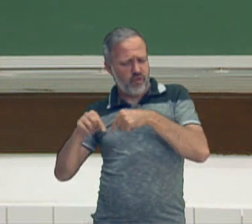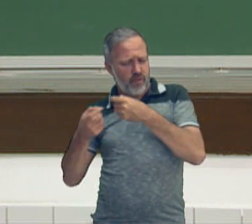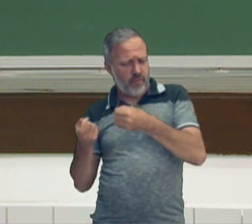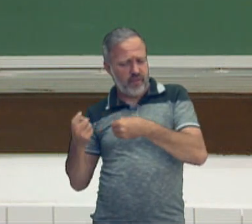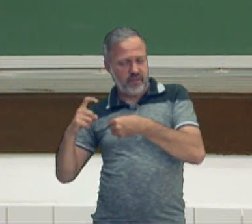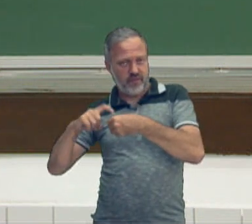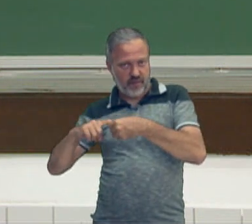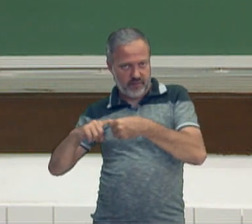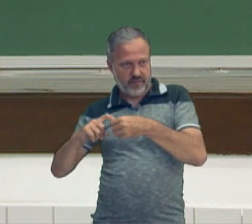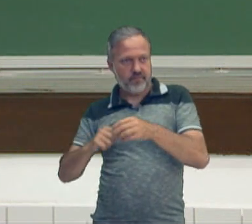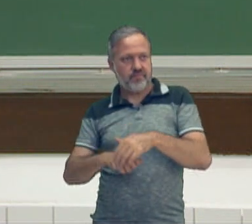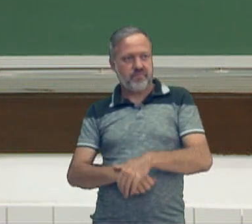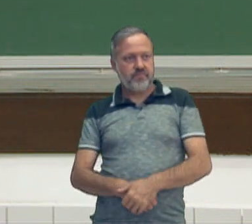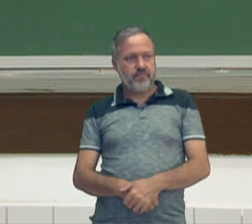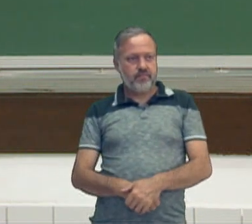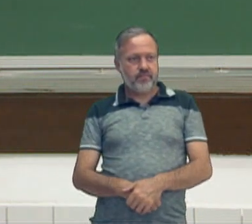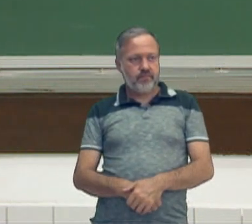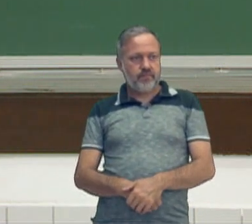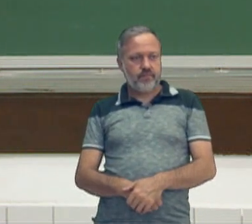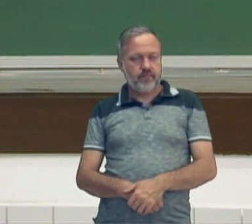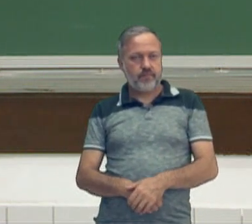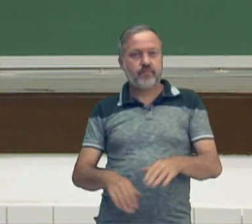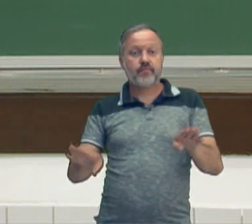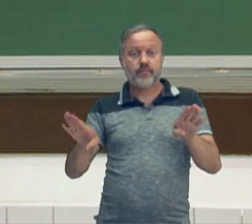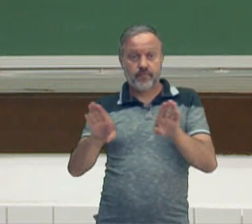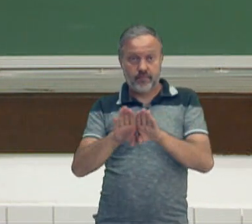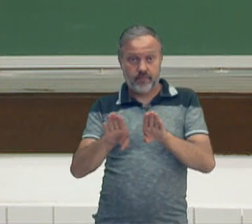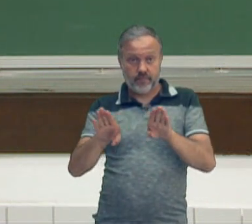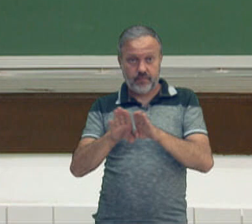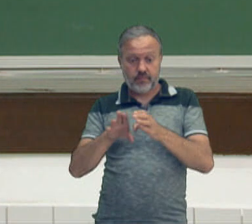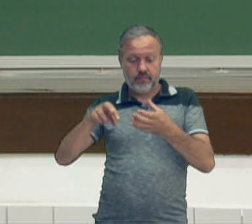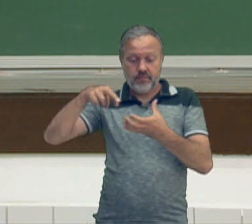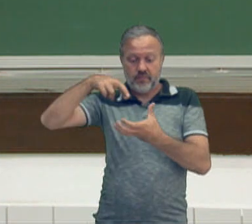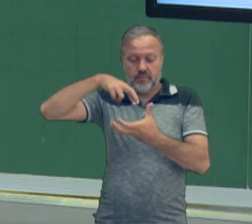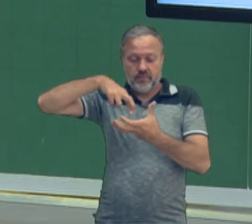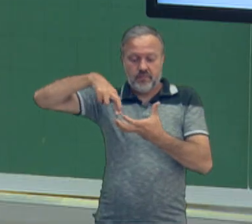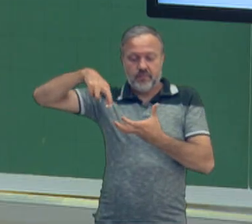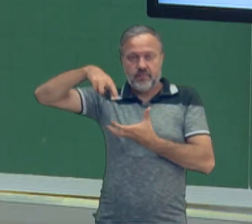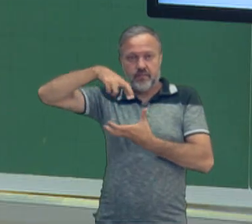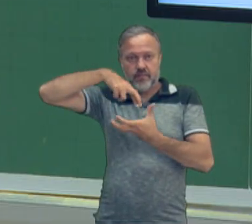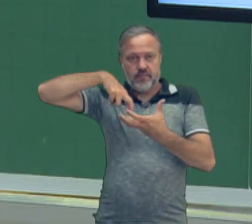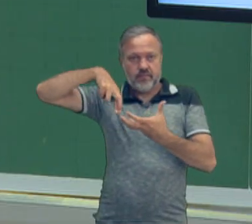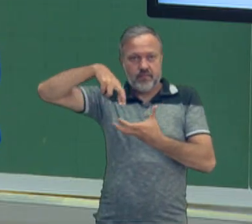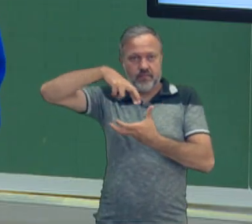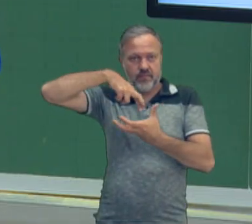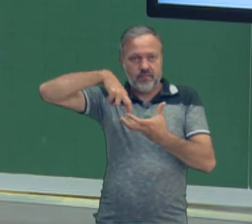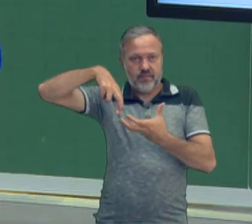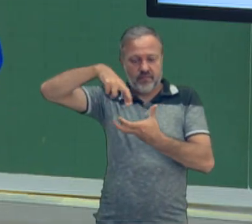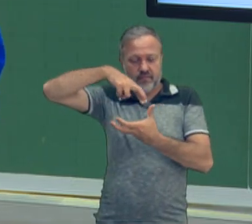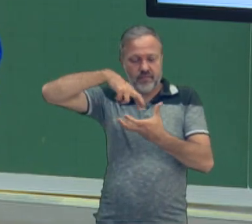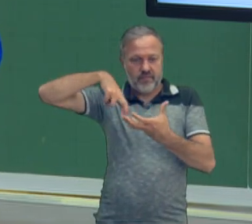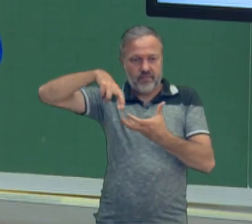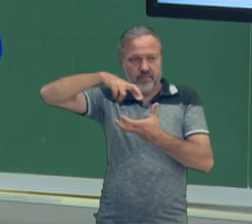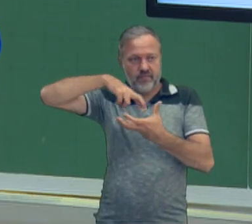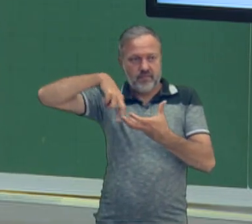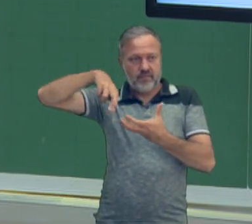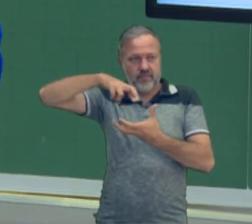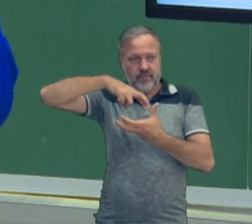retorna, tá? Bem, regionalização e seus critérios de regionalização, porque a regionalização, a